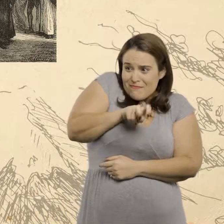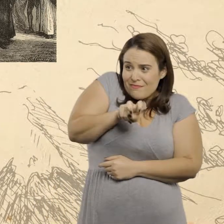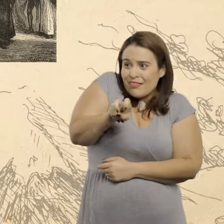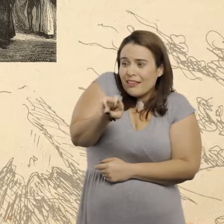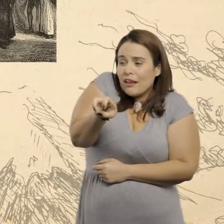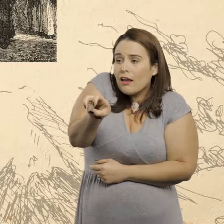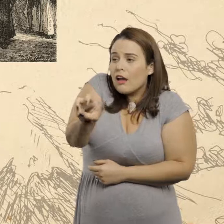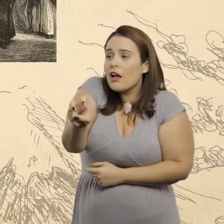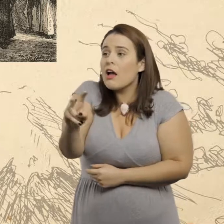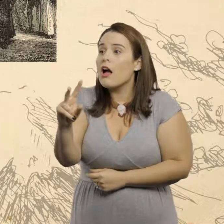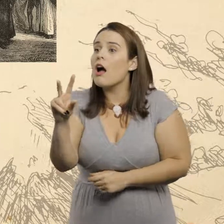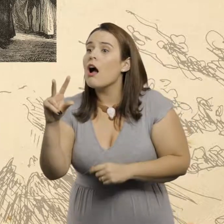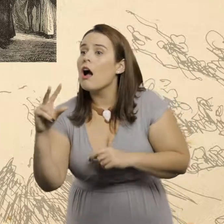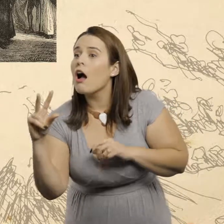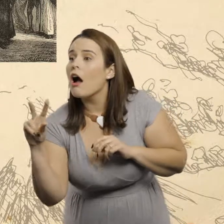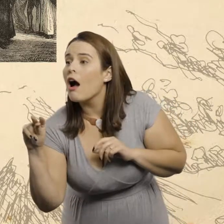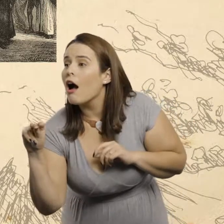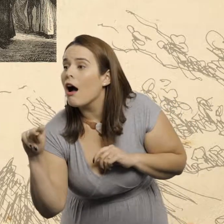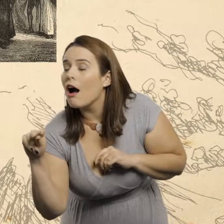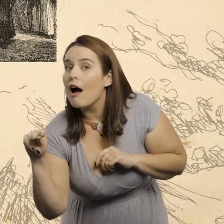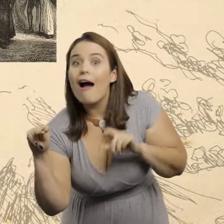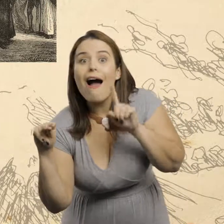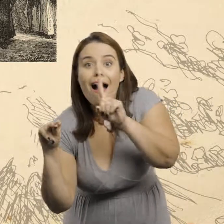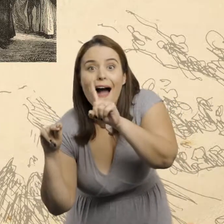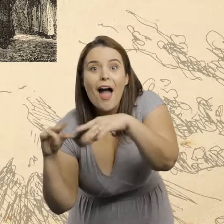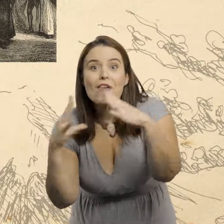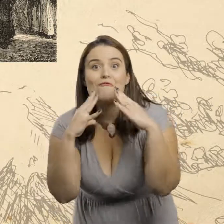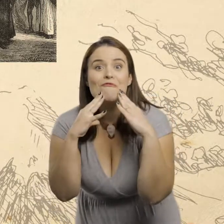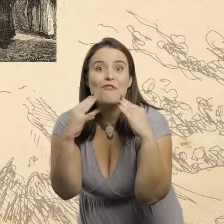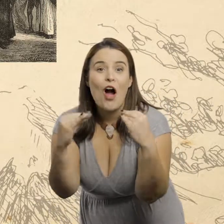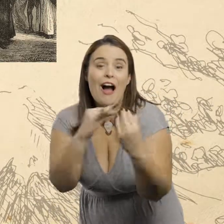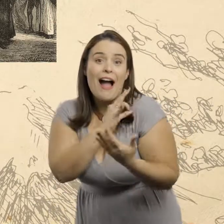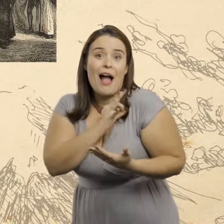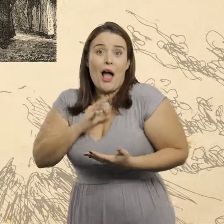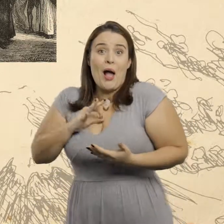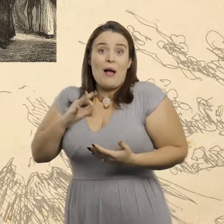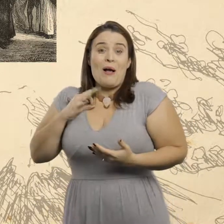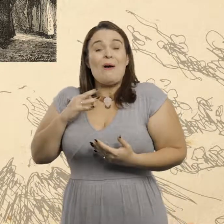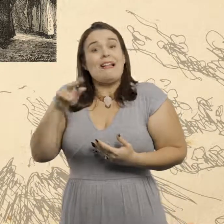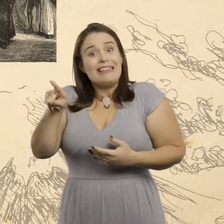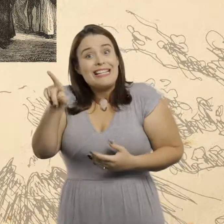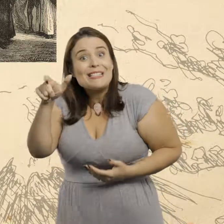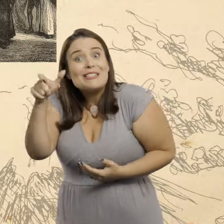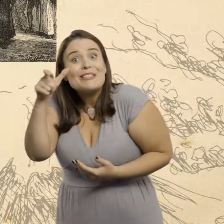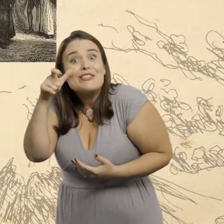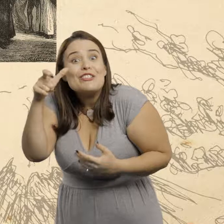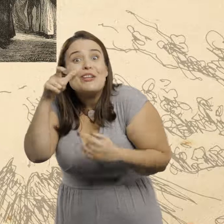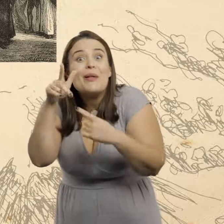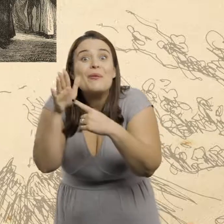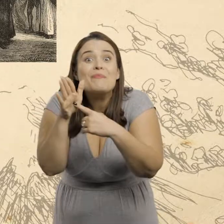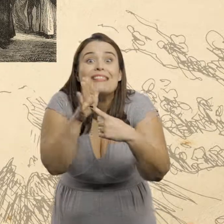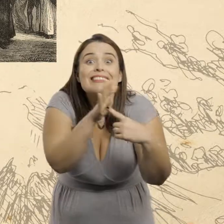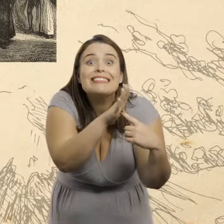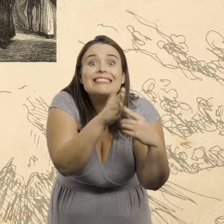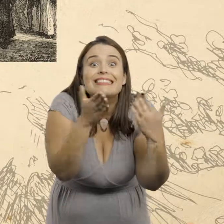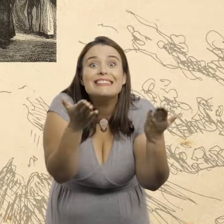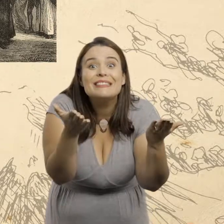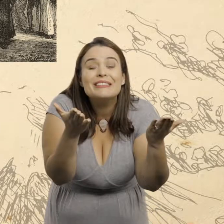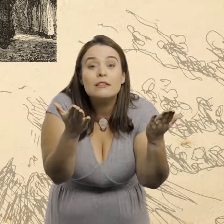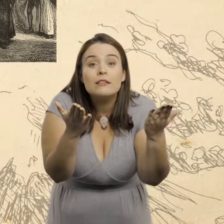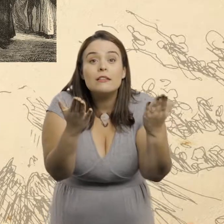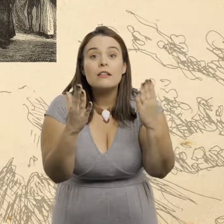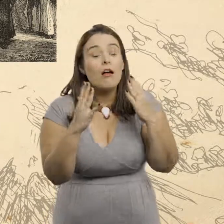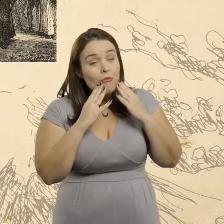correndo e começou a falar com alguém na plateia. Era o Sr. Fogg e Aouda. Os dois estavam assistindo à apresentação